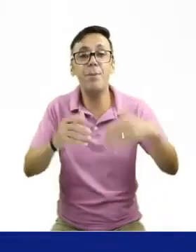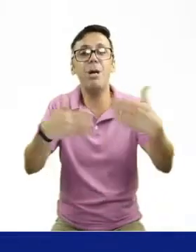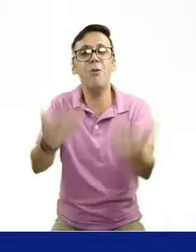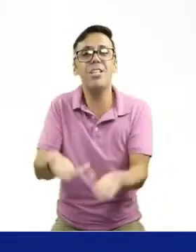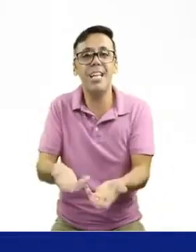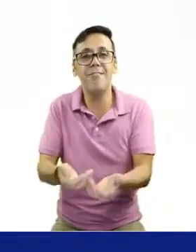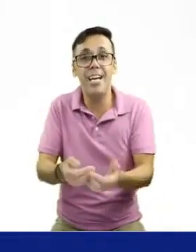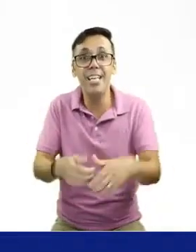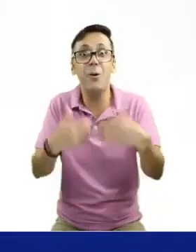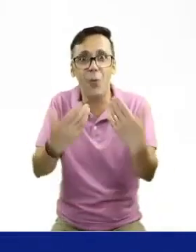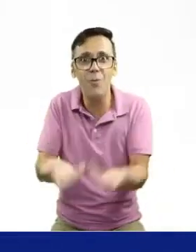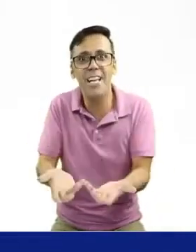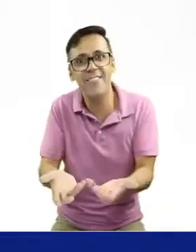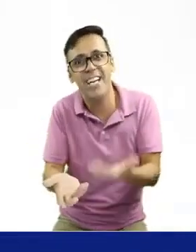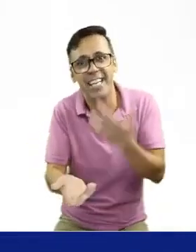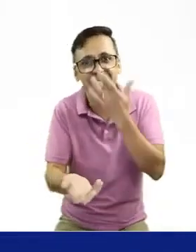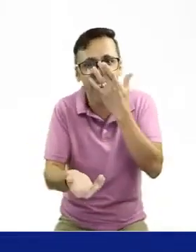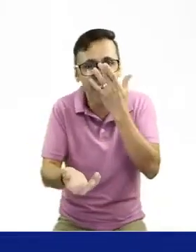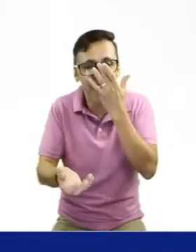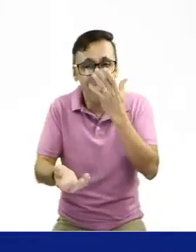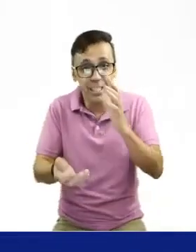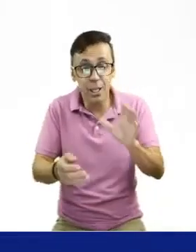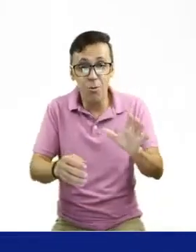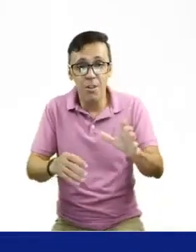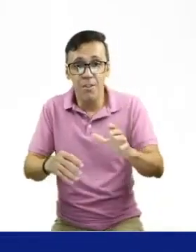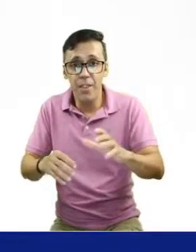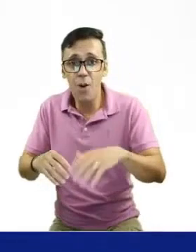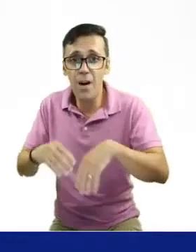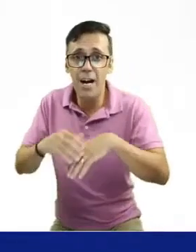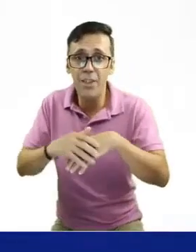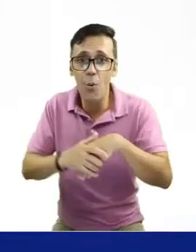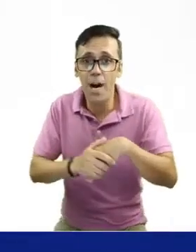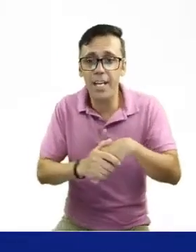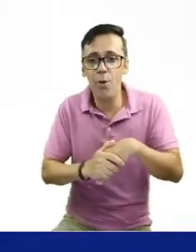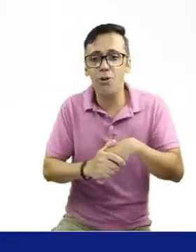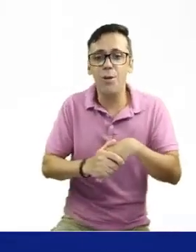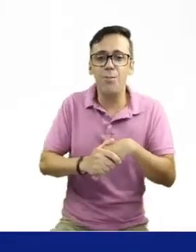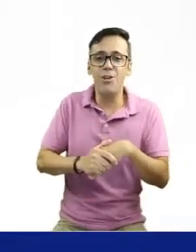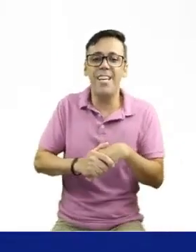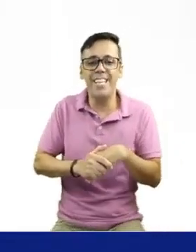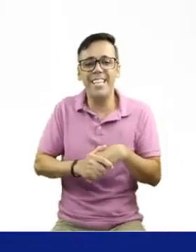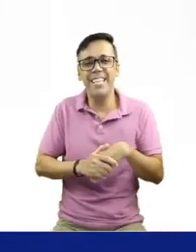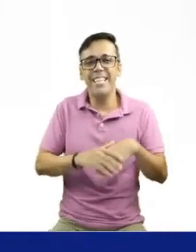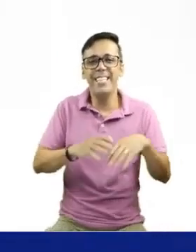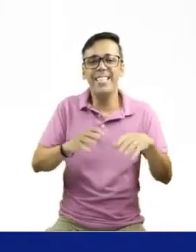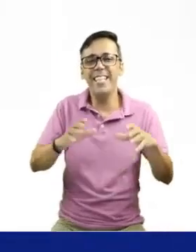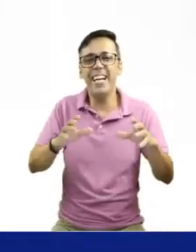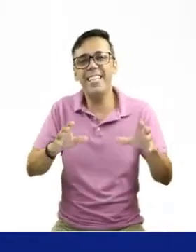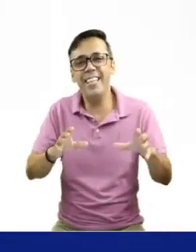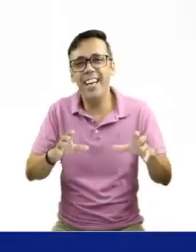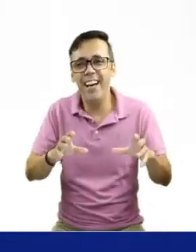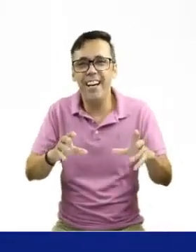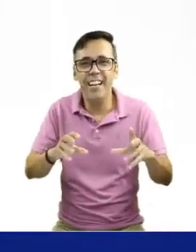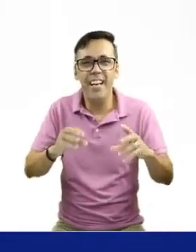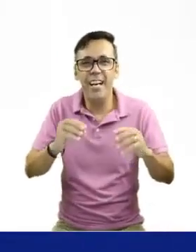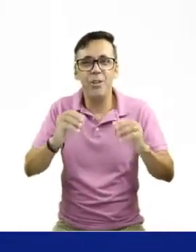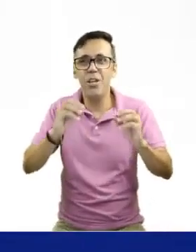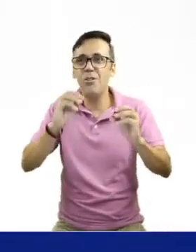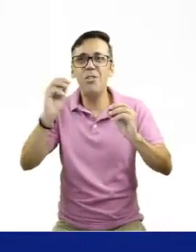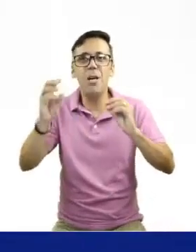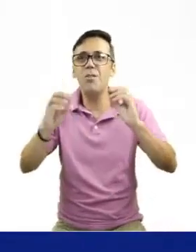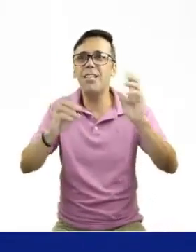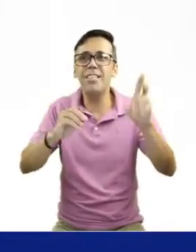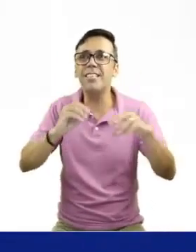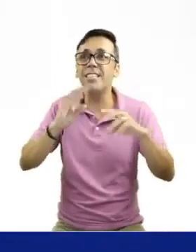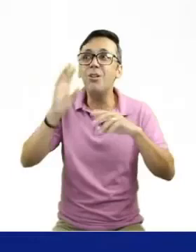coisa vai e para onde que ela vai E como ela vai tá então não há não há nenhum tipo de rir de aqui é